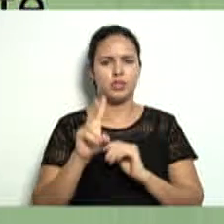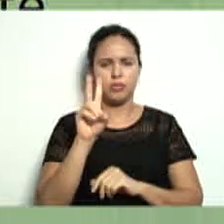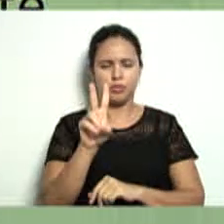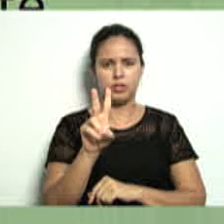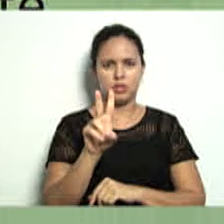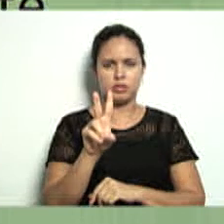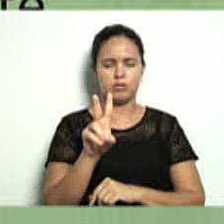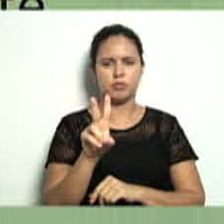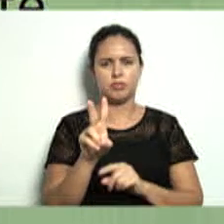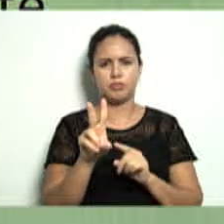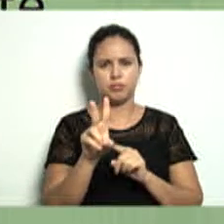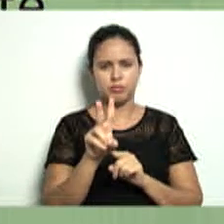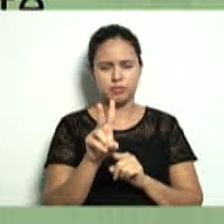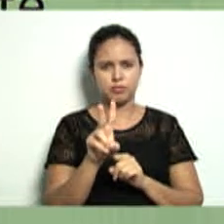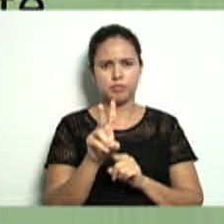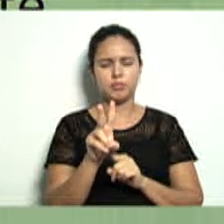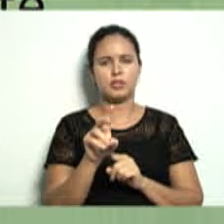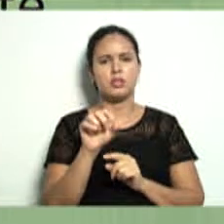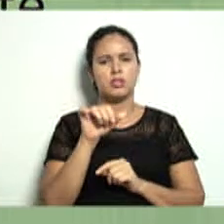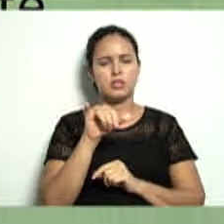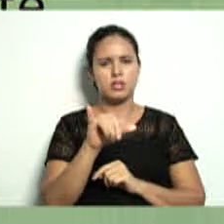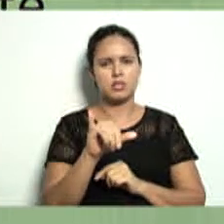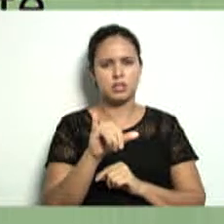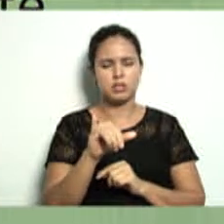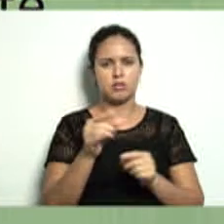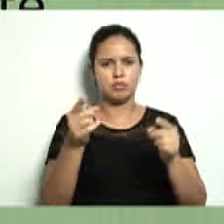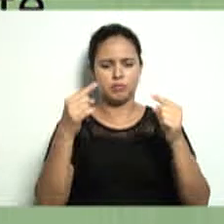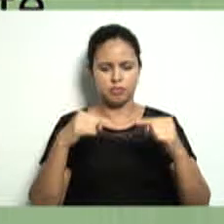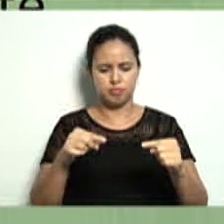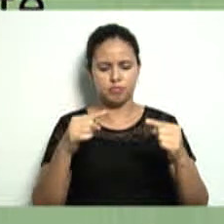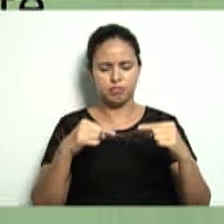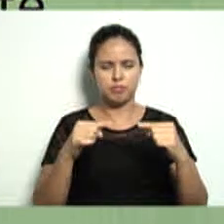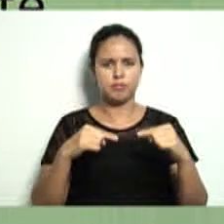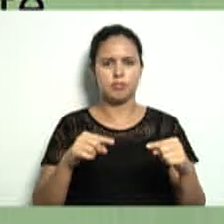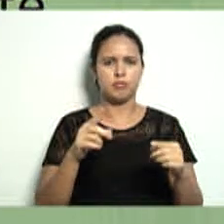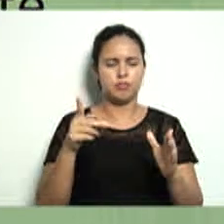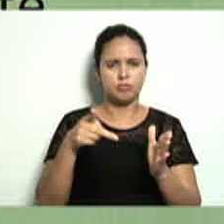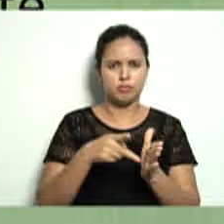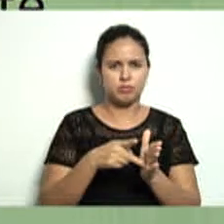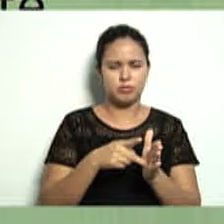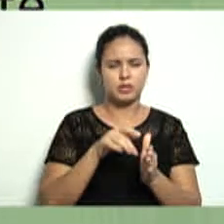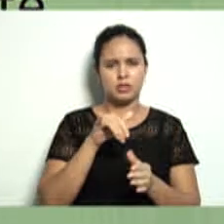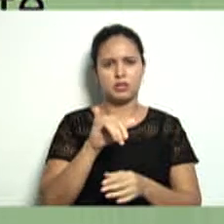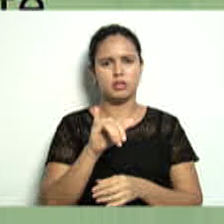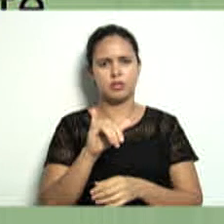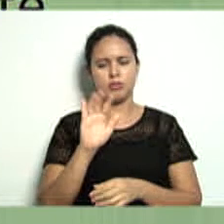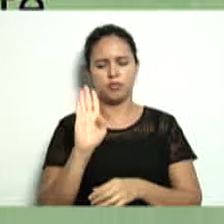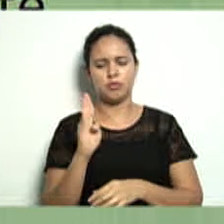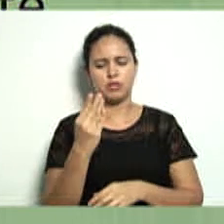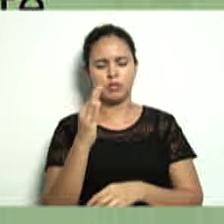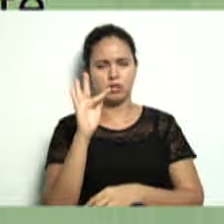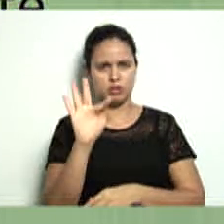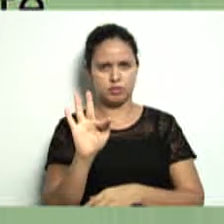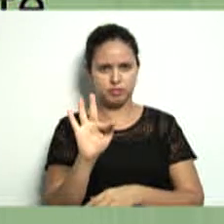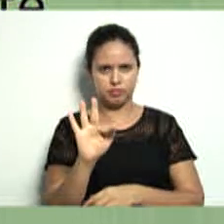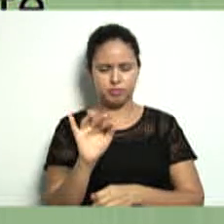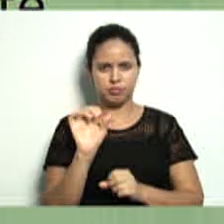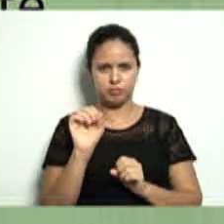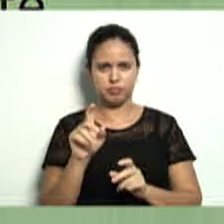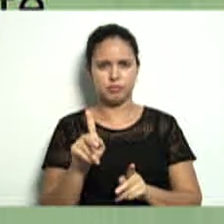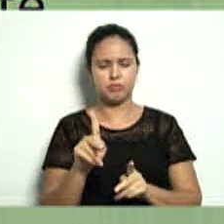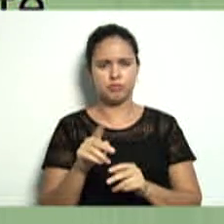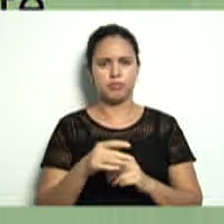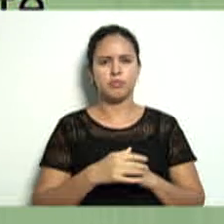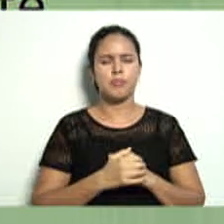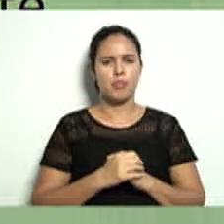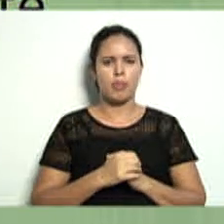se assertiva apresentada for verdadeira, e com F, se ela for falsa. Eu já